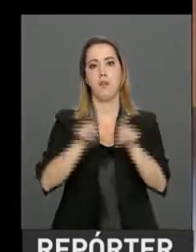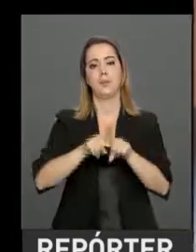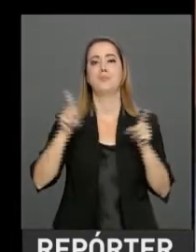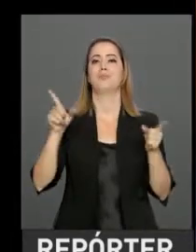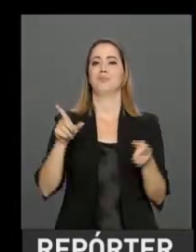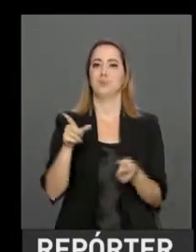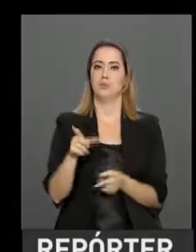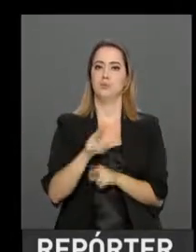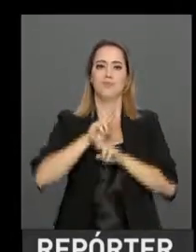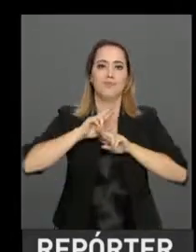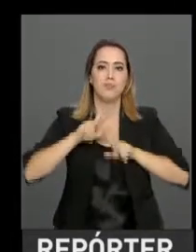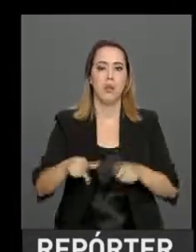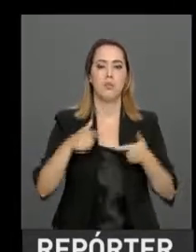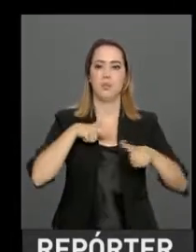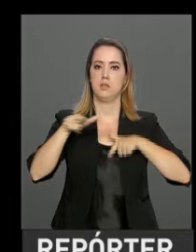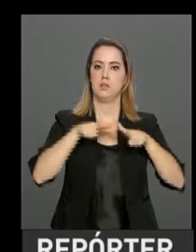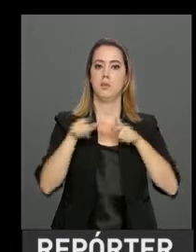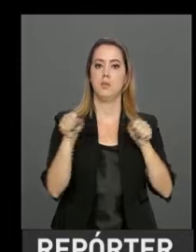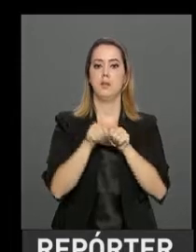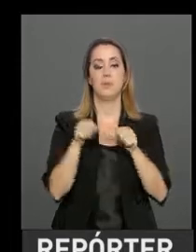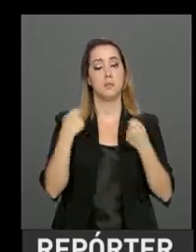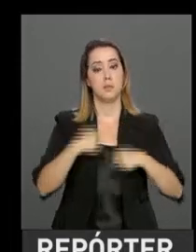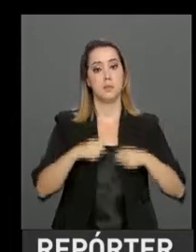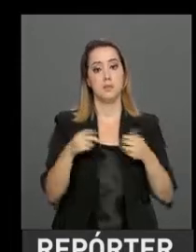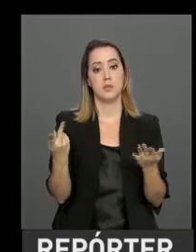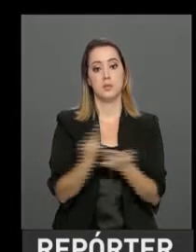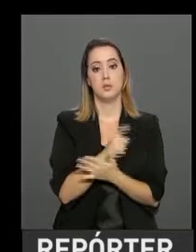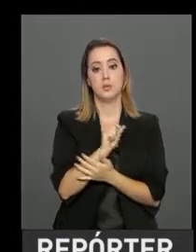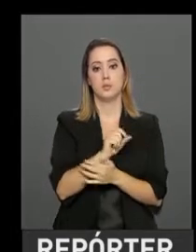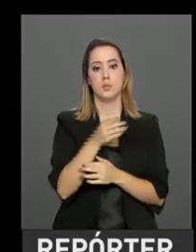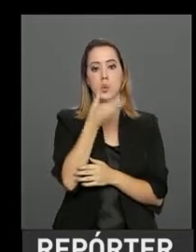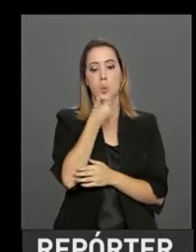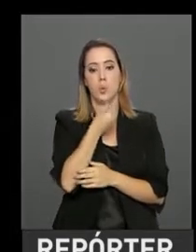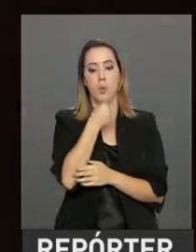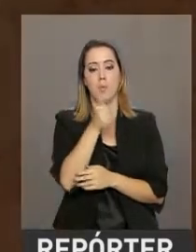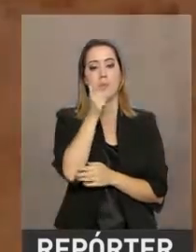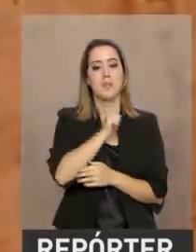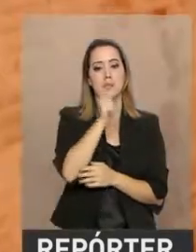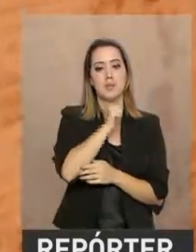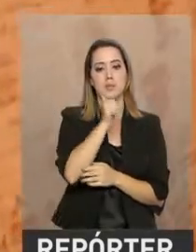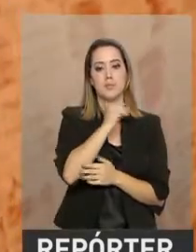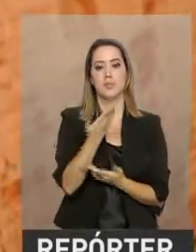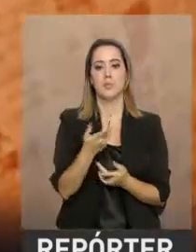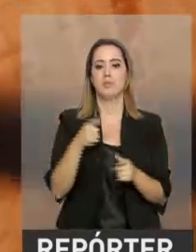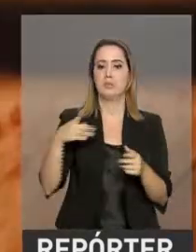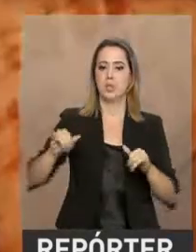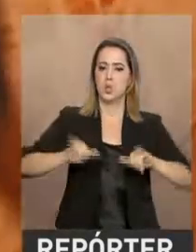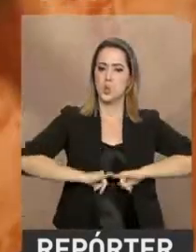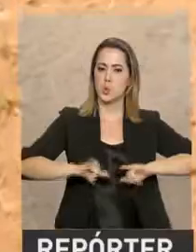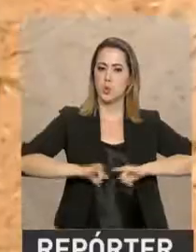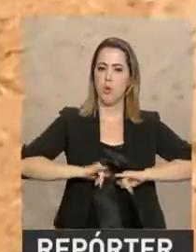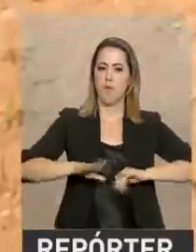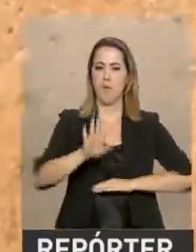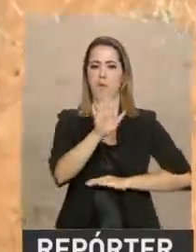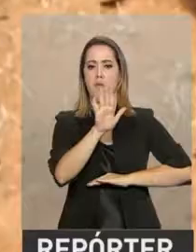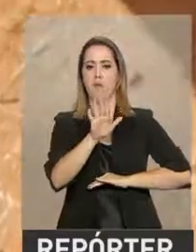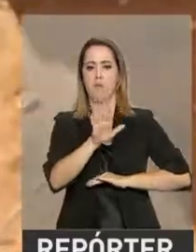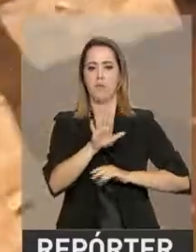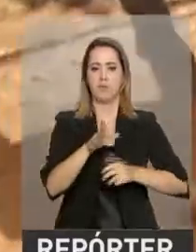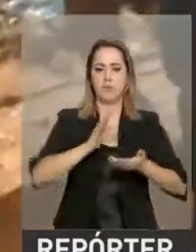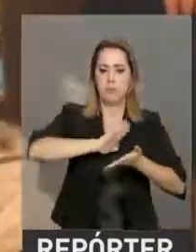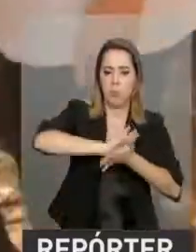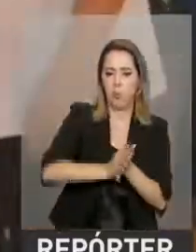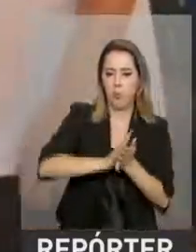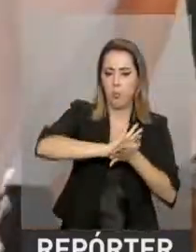fazer homens e mulheres ainda vivem em situações desumanas sofrem ameaça de morte passam por agressões